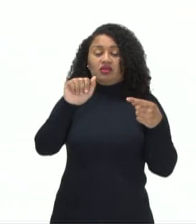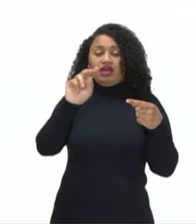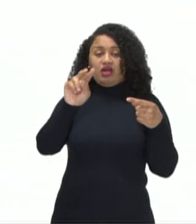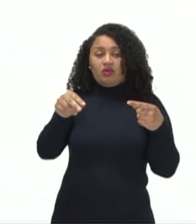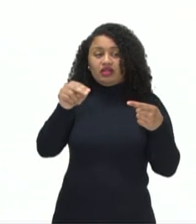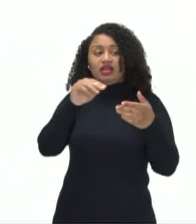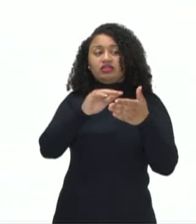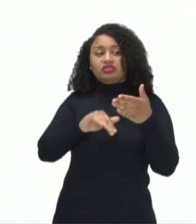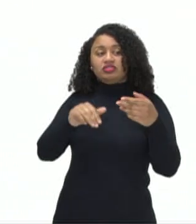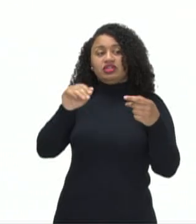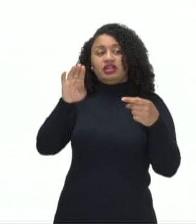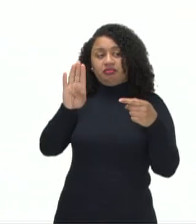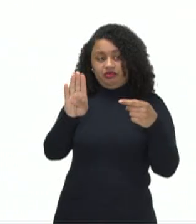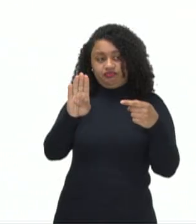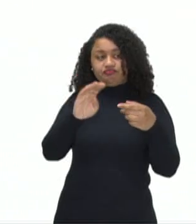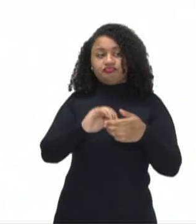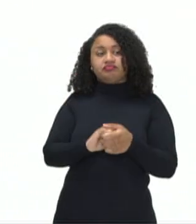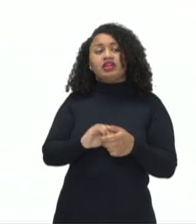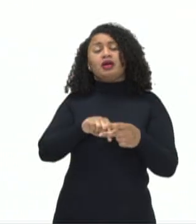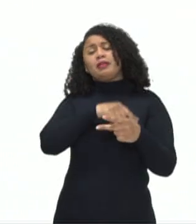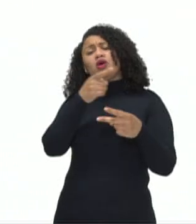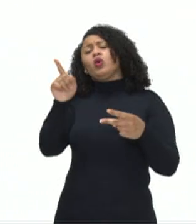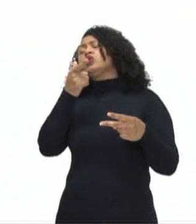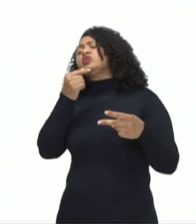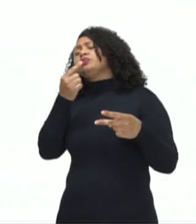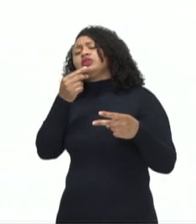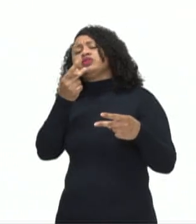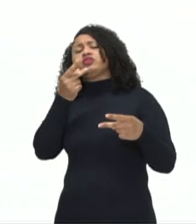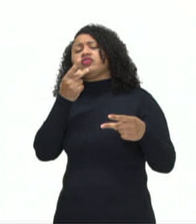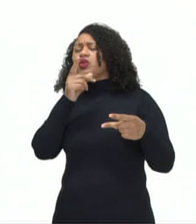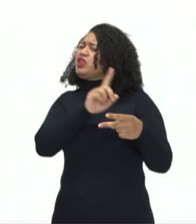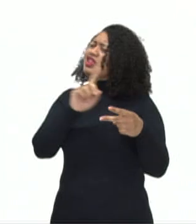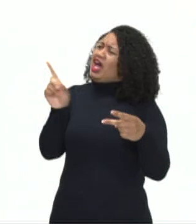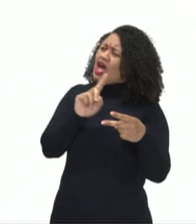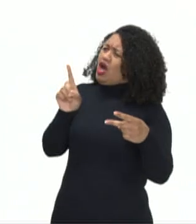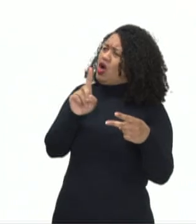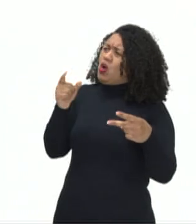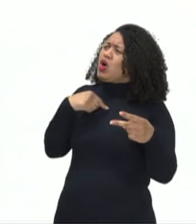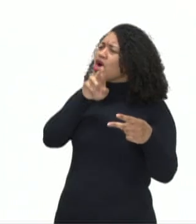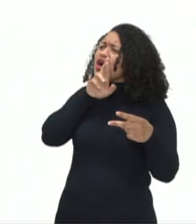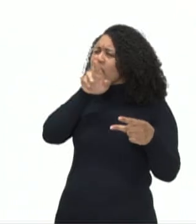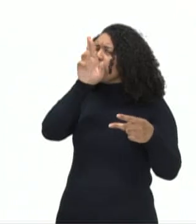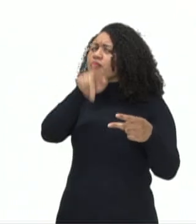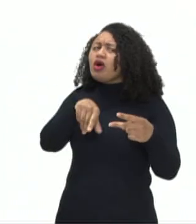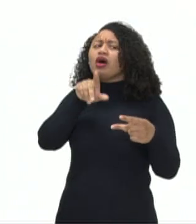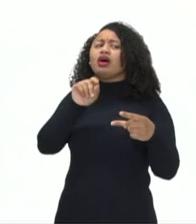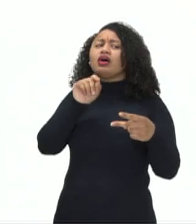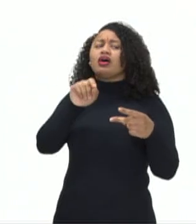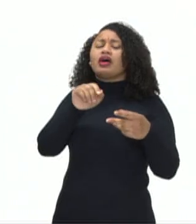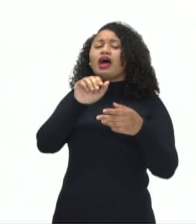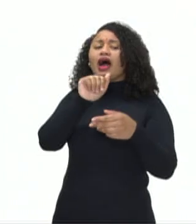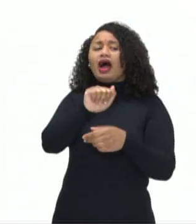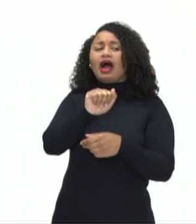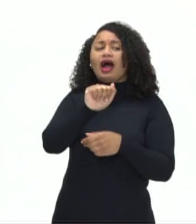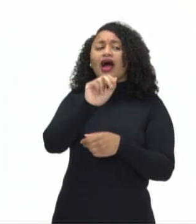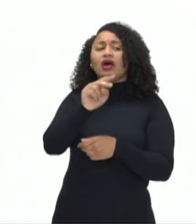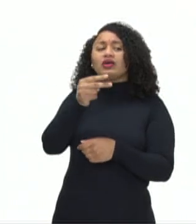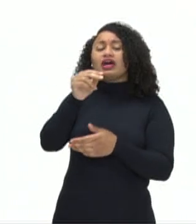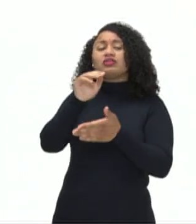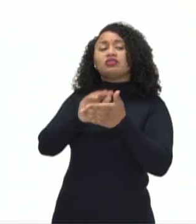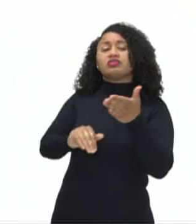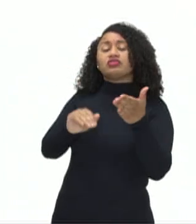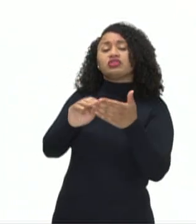ao quadrado menos B. Antônio disse que não. A resposta do item A é A